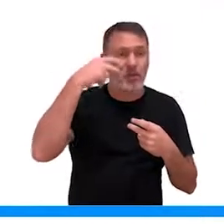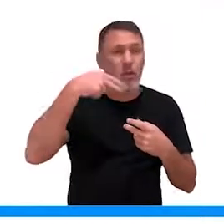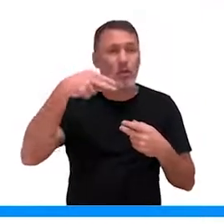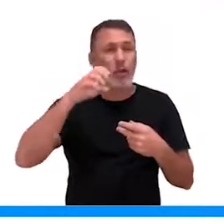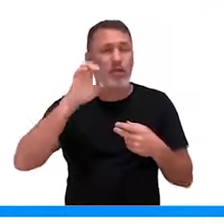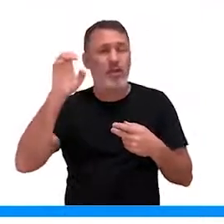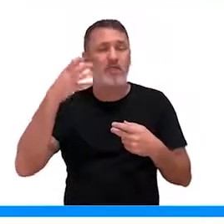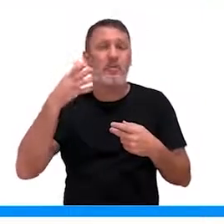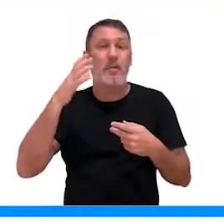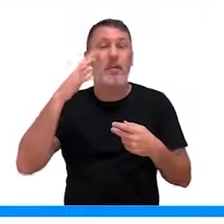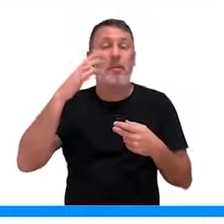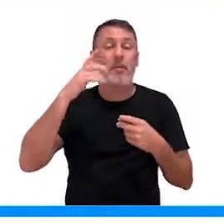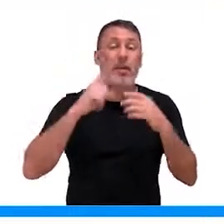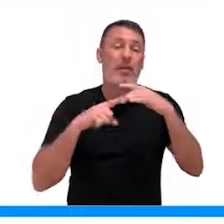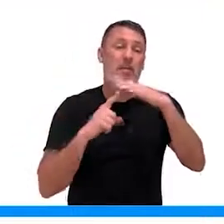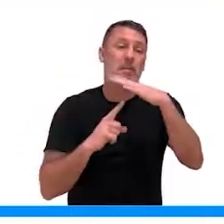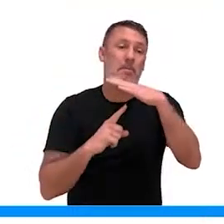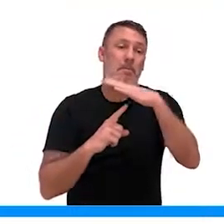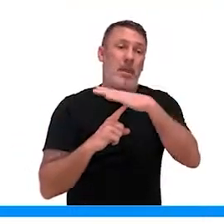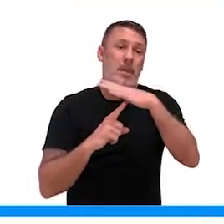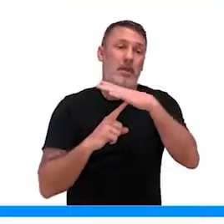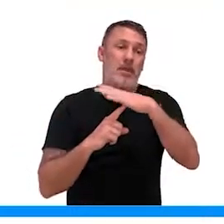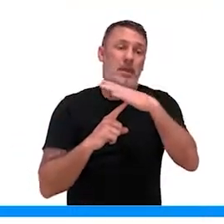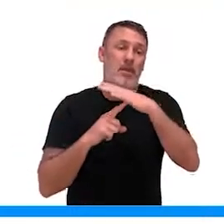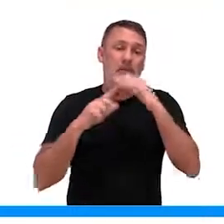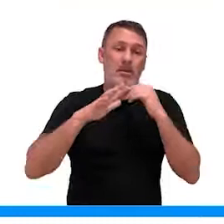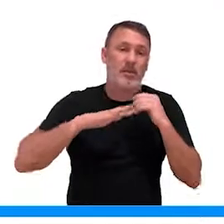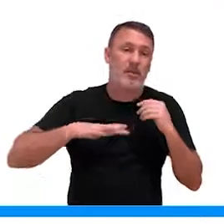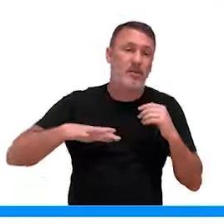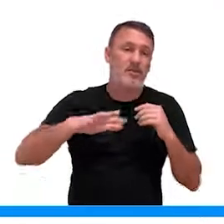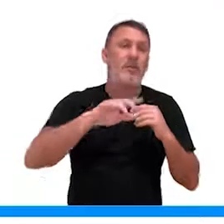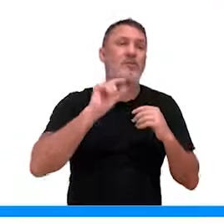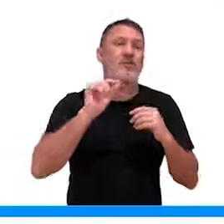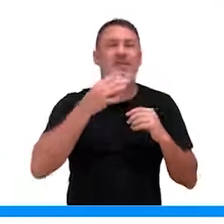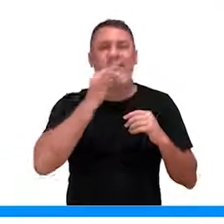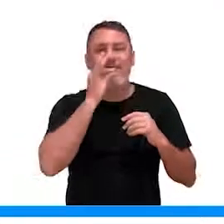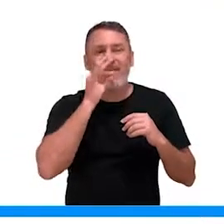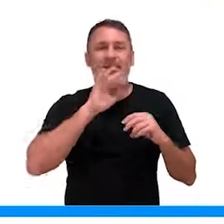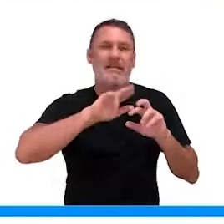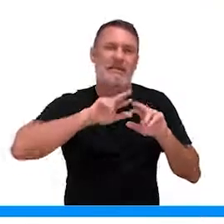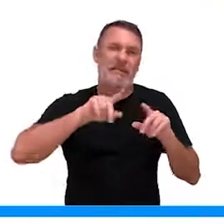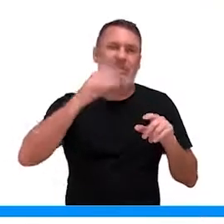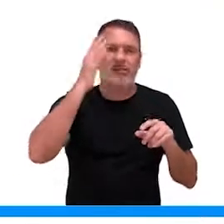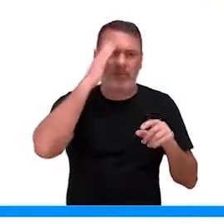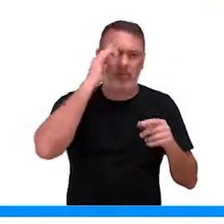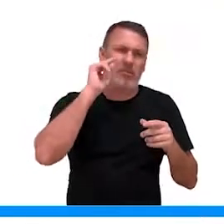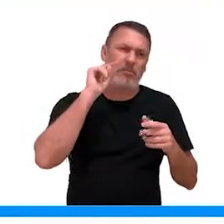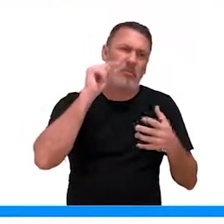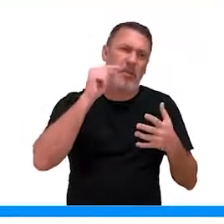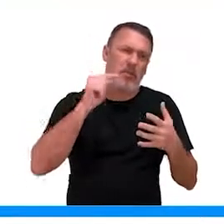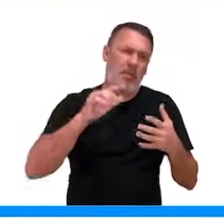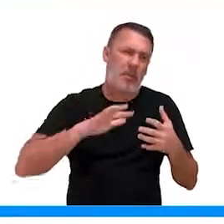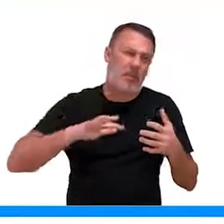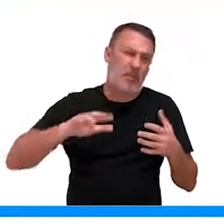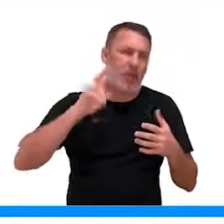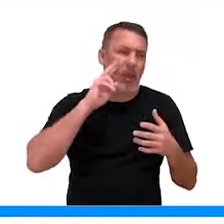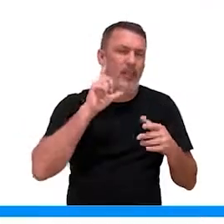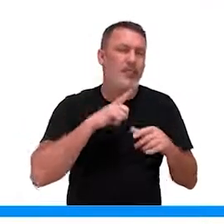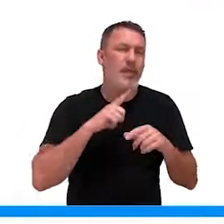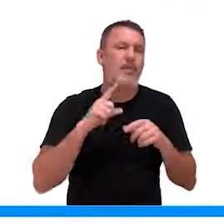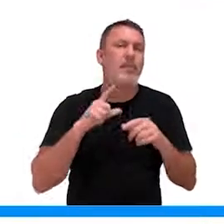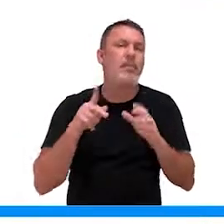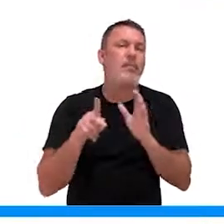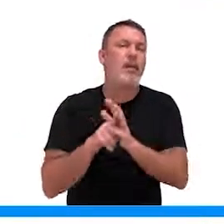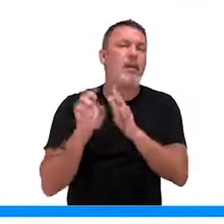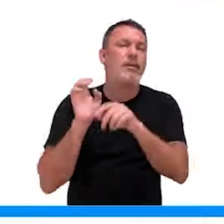Nordeste do Paraná. Você tem, claro, atividade cafeeira, tá? Então, nós observamos aqui,